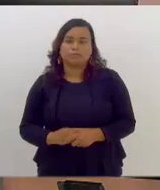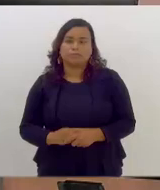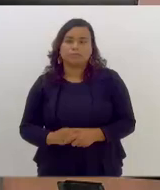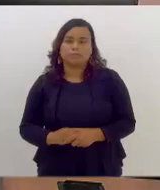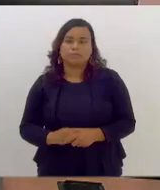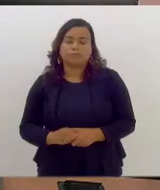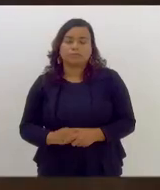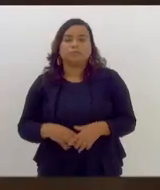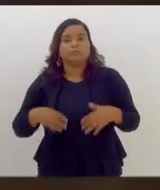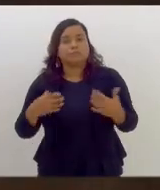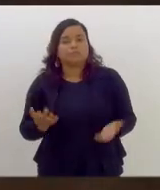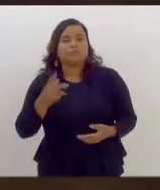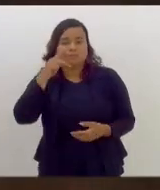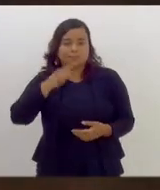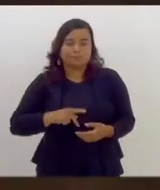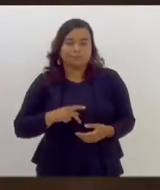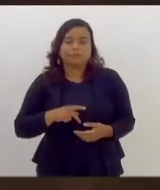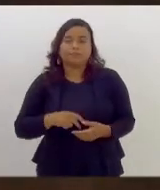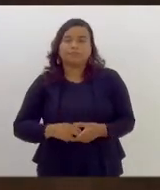Senhor presidente,